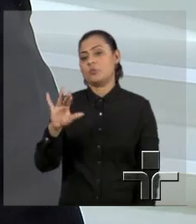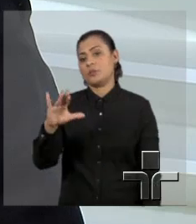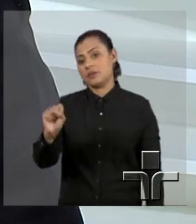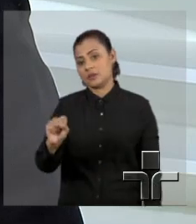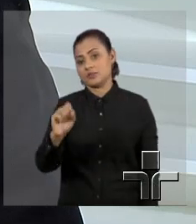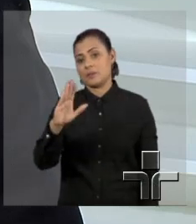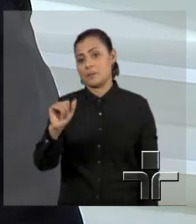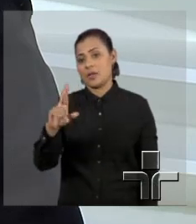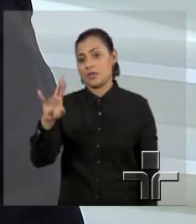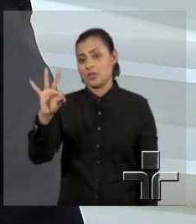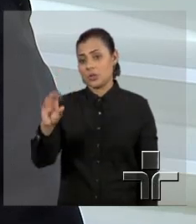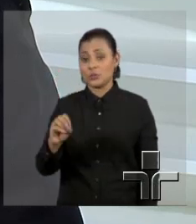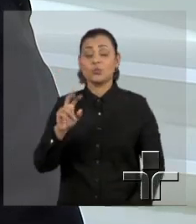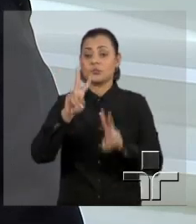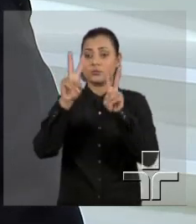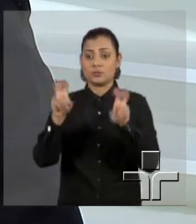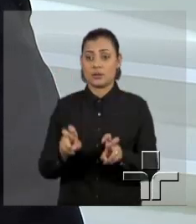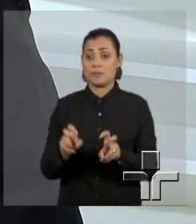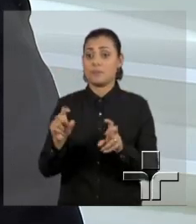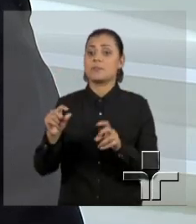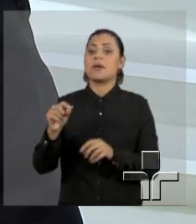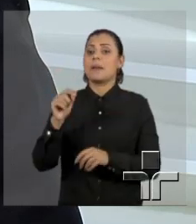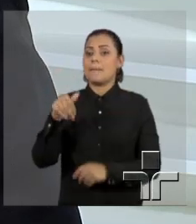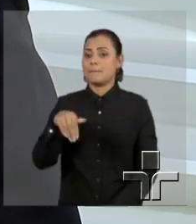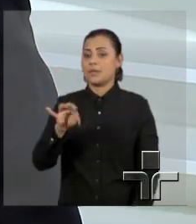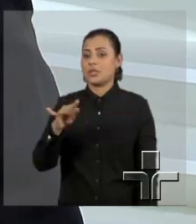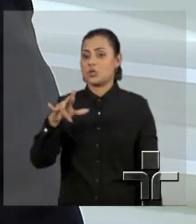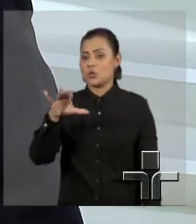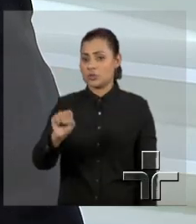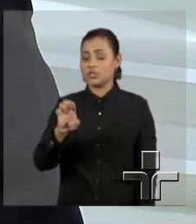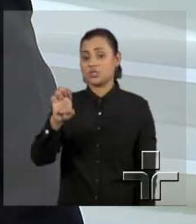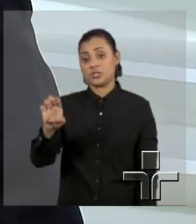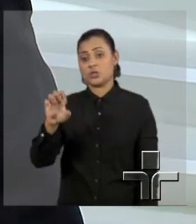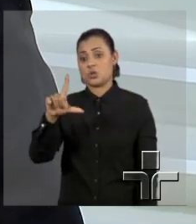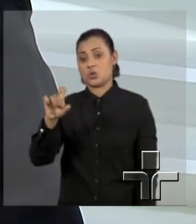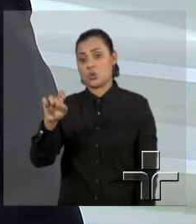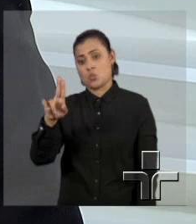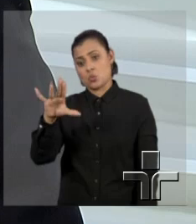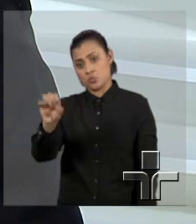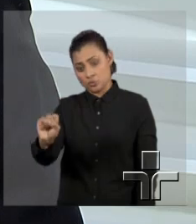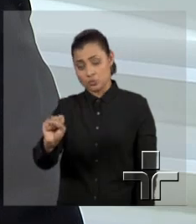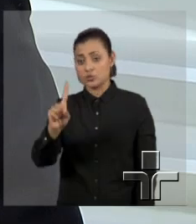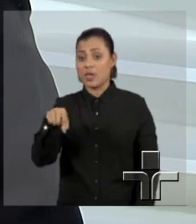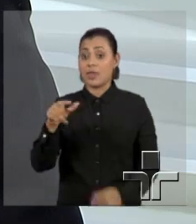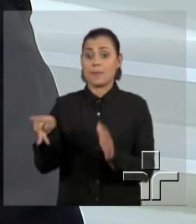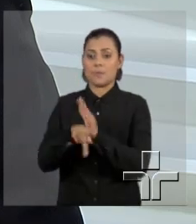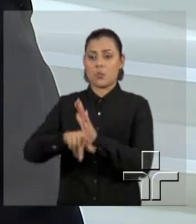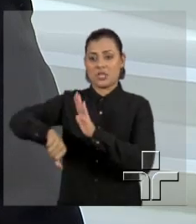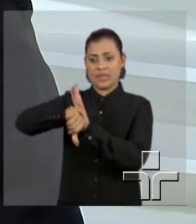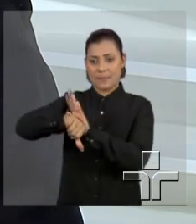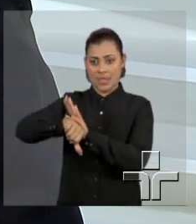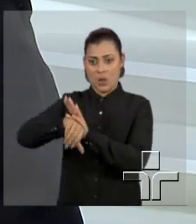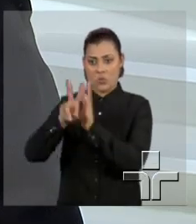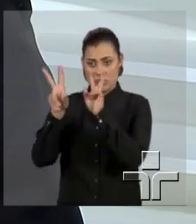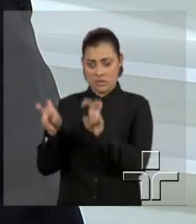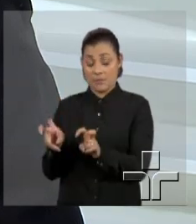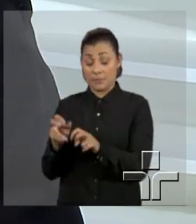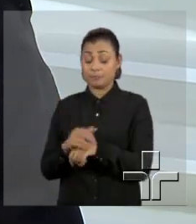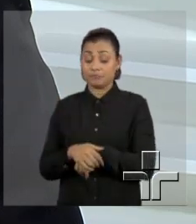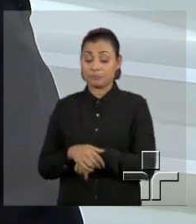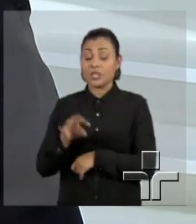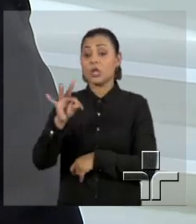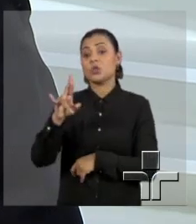Menores e Loucos. É um livro de direito criminal. Eu acho que Tobias Barreto foi o